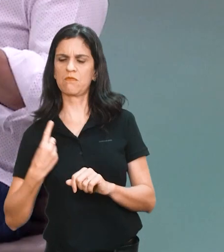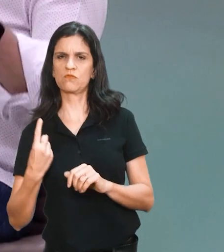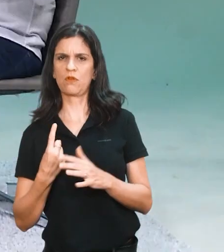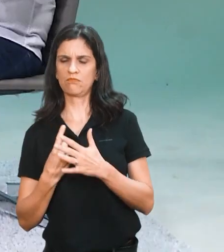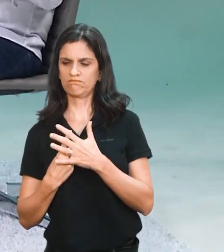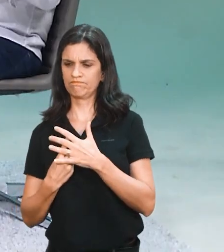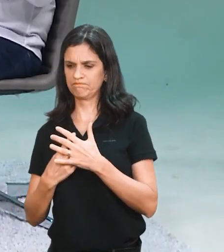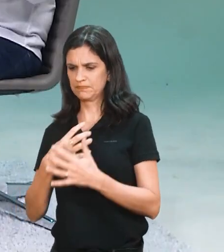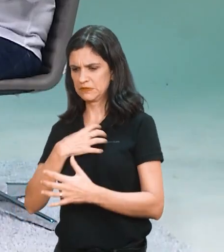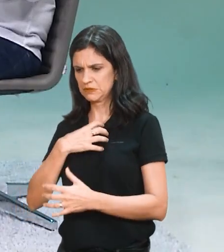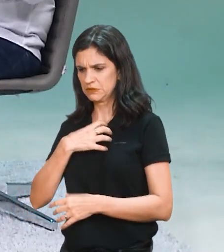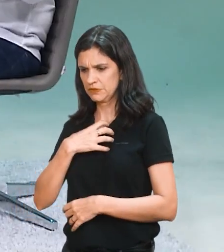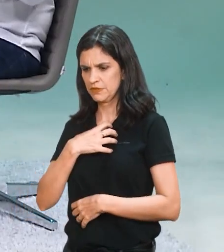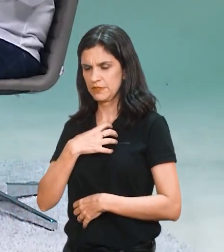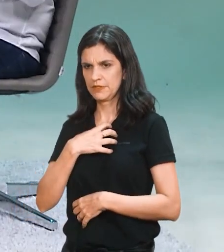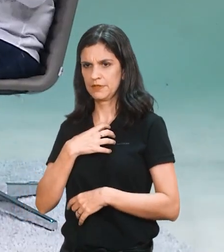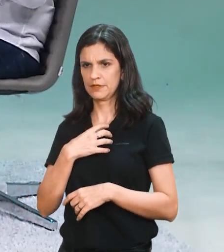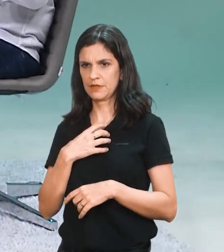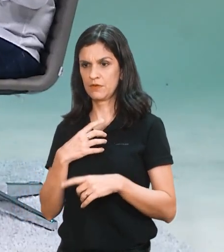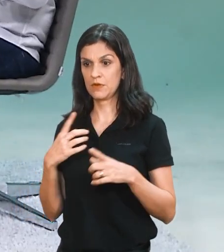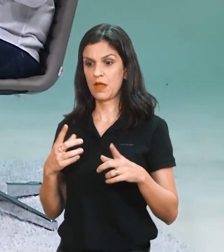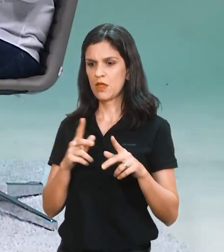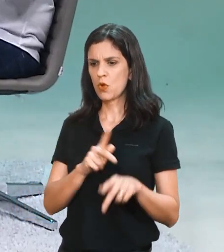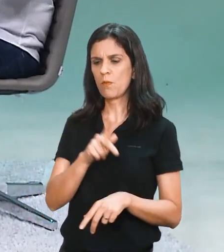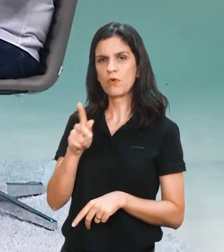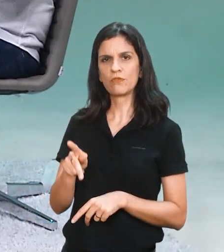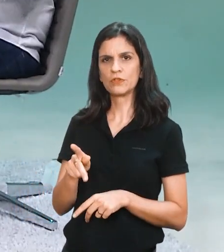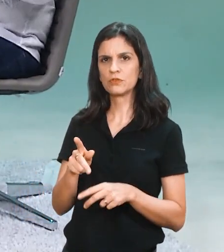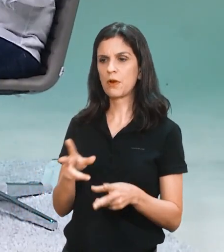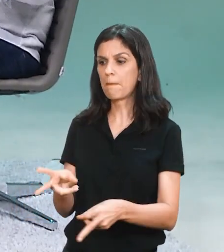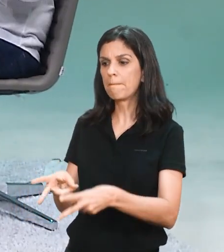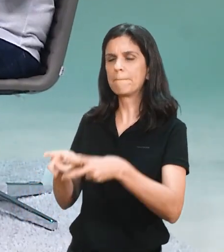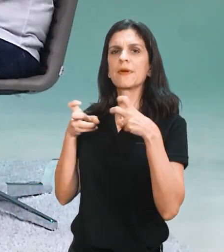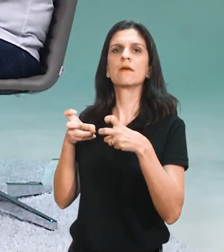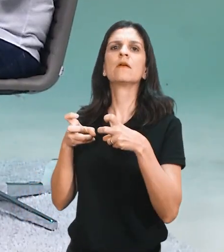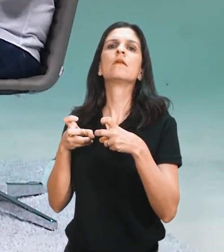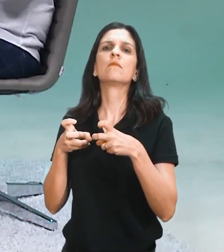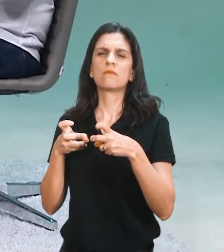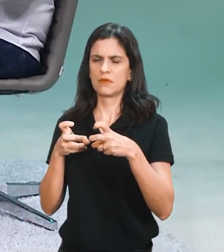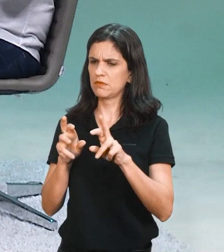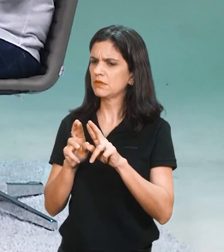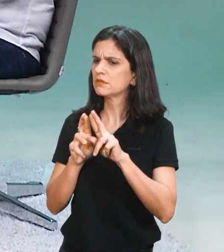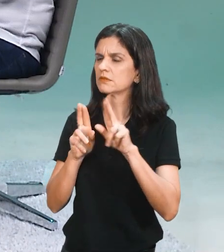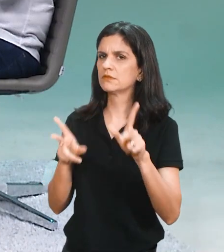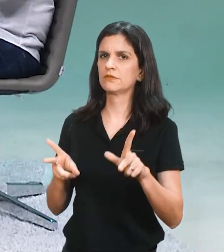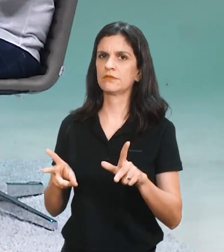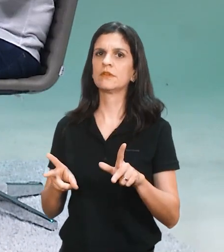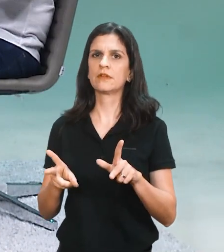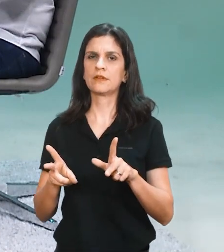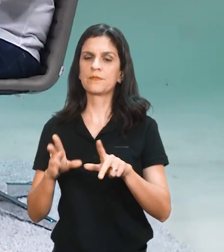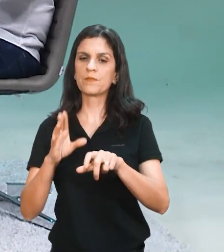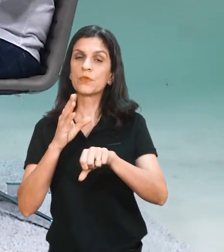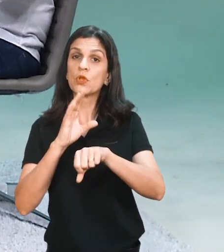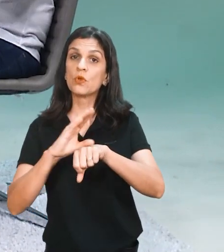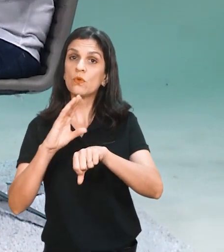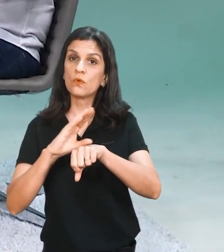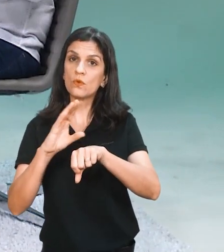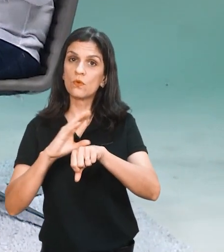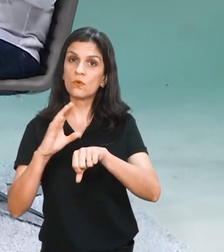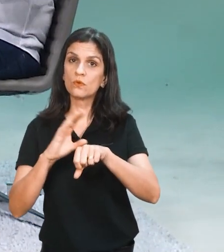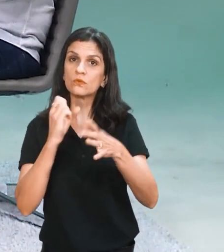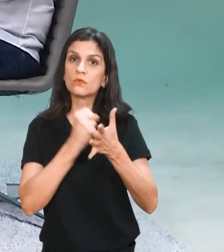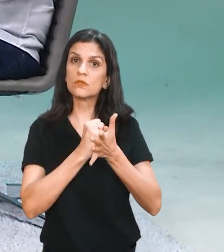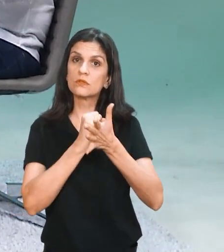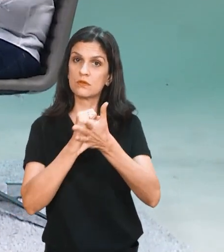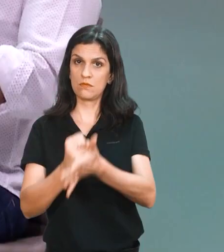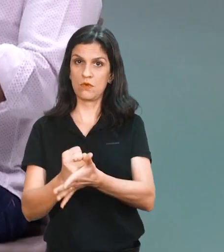vezes o professor no dia a dia não consegue ter essa percepção. Então esse curso é de pessoas capacitadas, que pode ser feito de forma online, para que ele